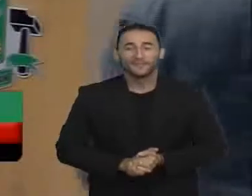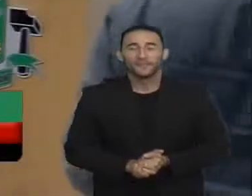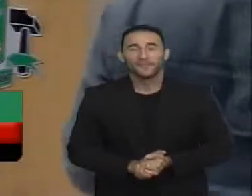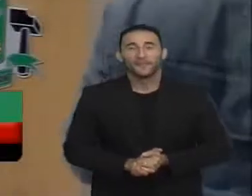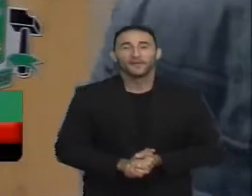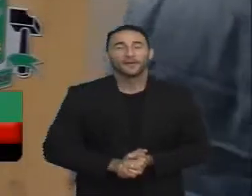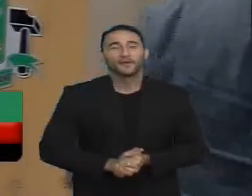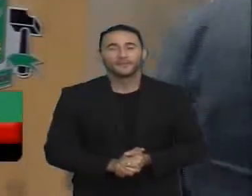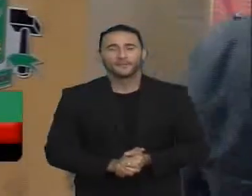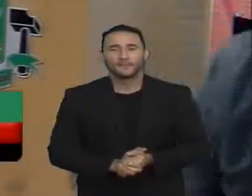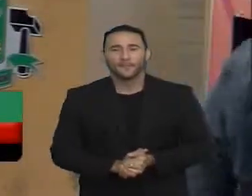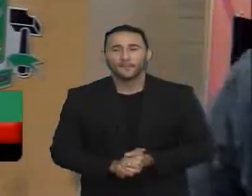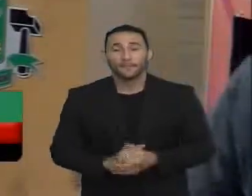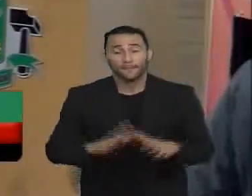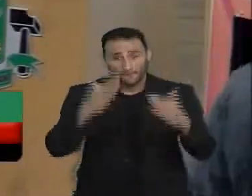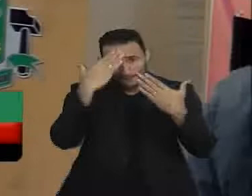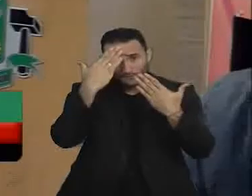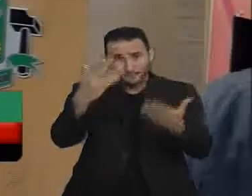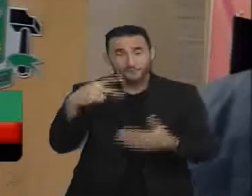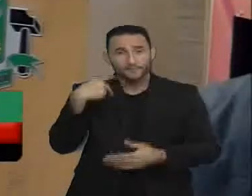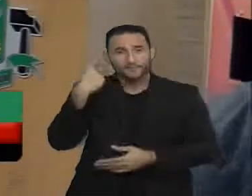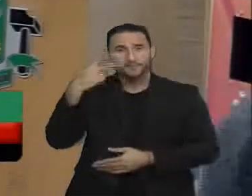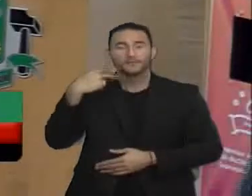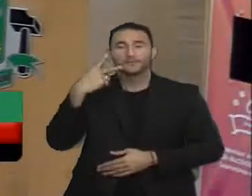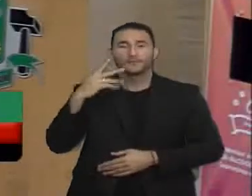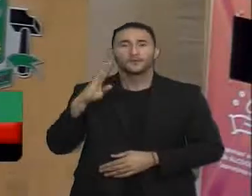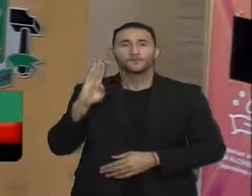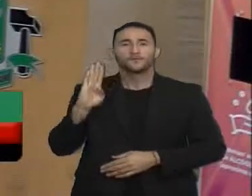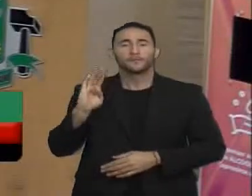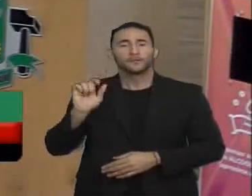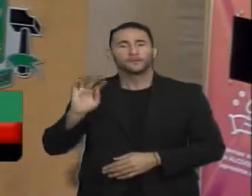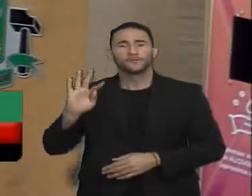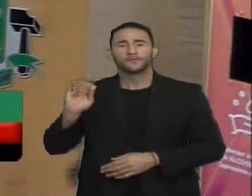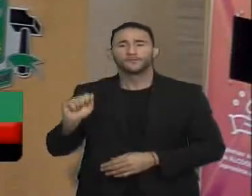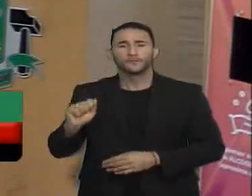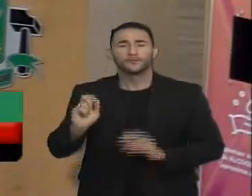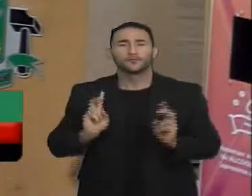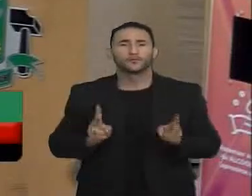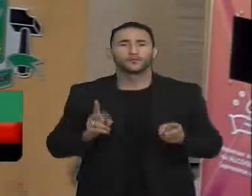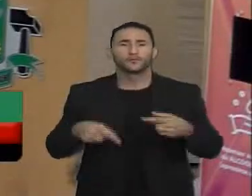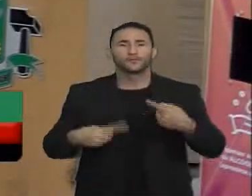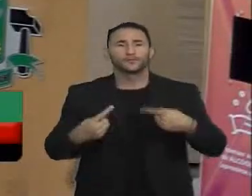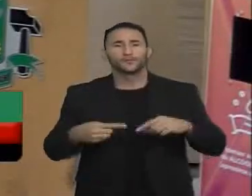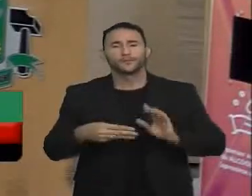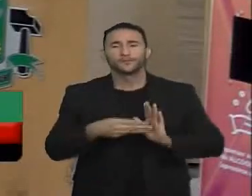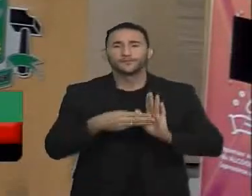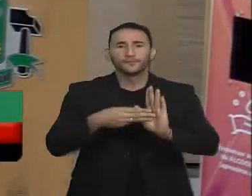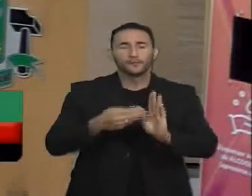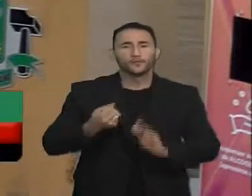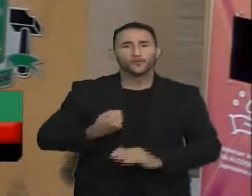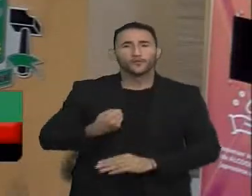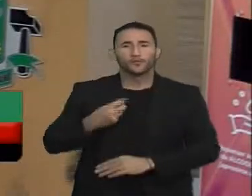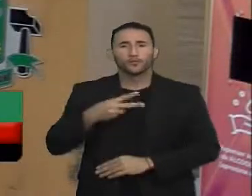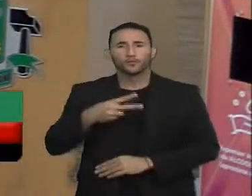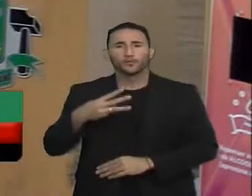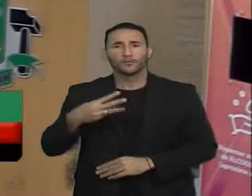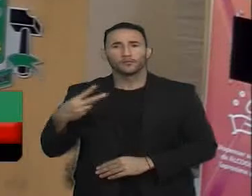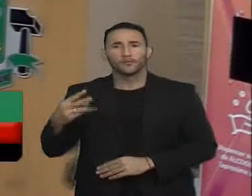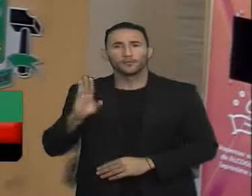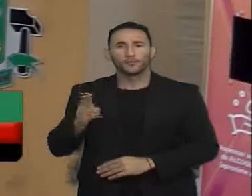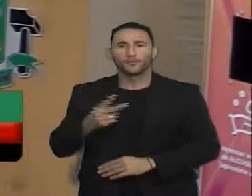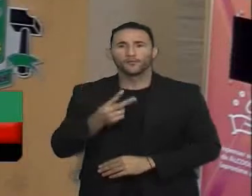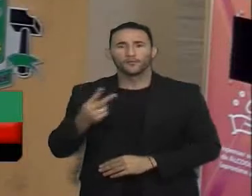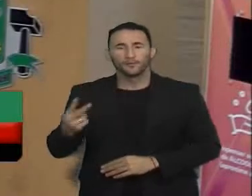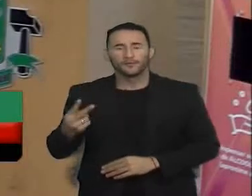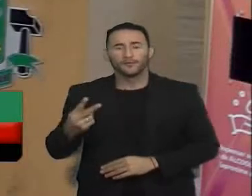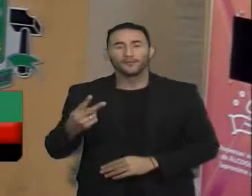Agradeço, vereador Batista. Continua em discussão a moção número 232/22,